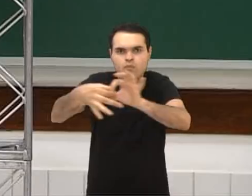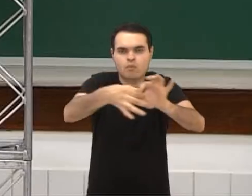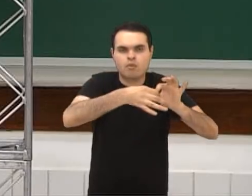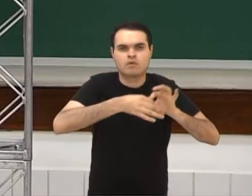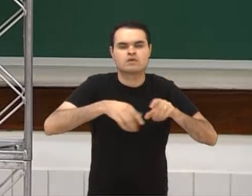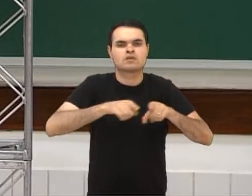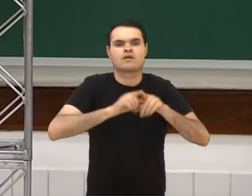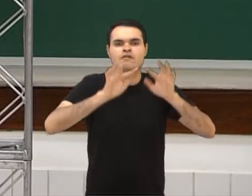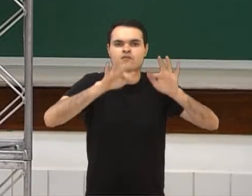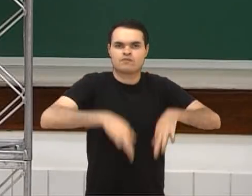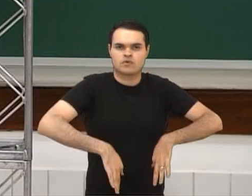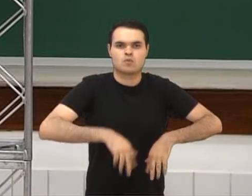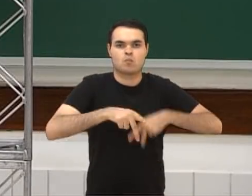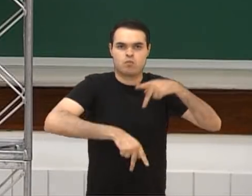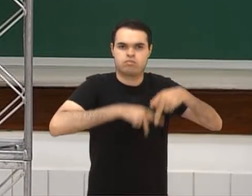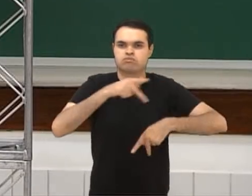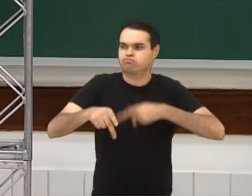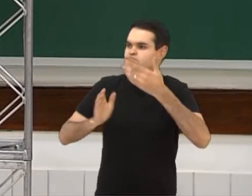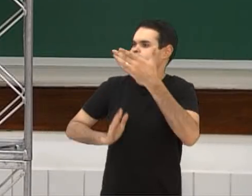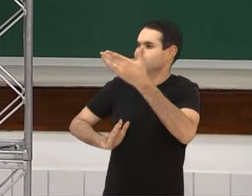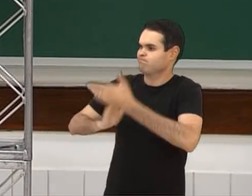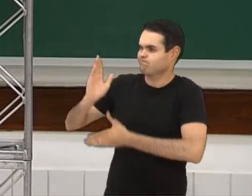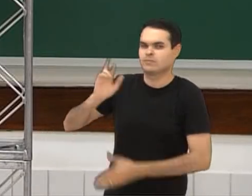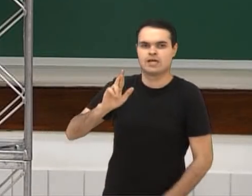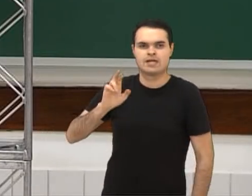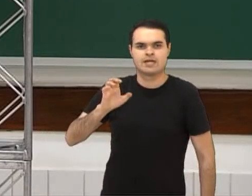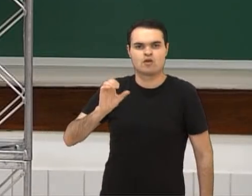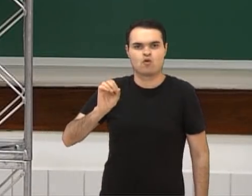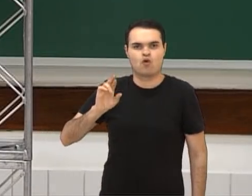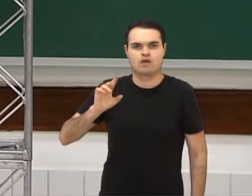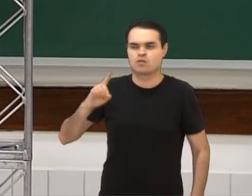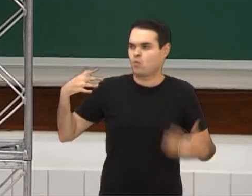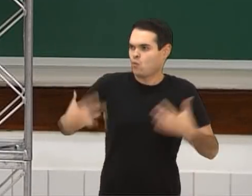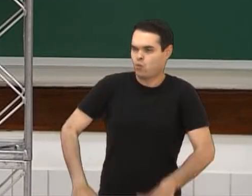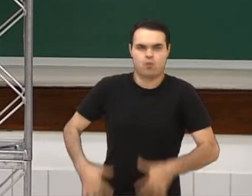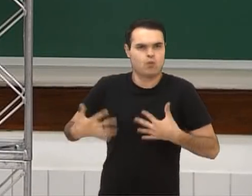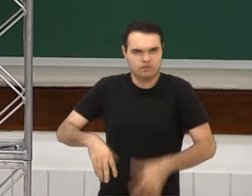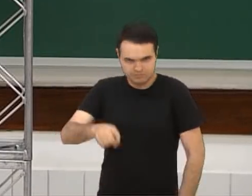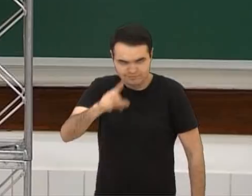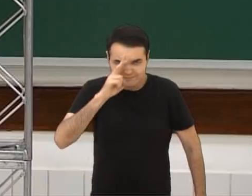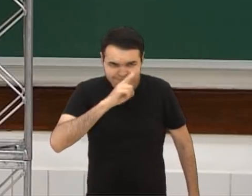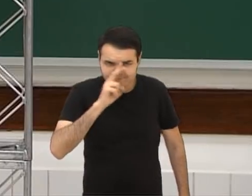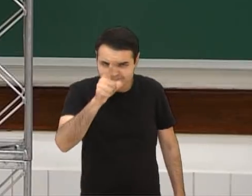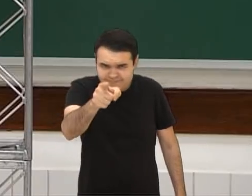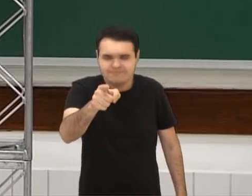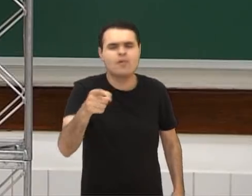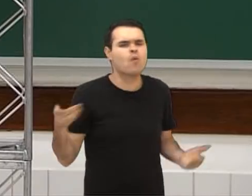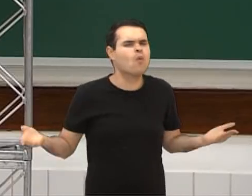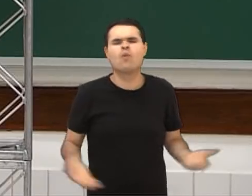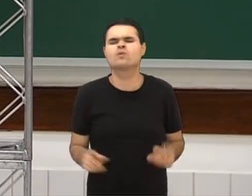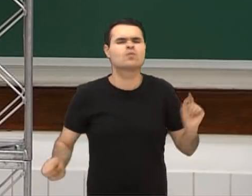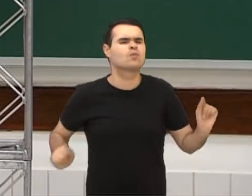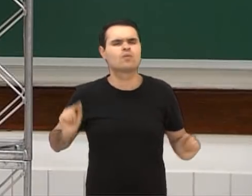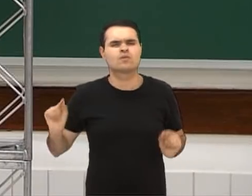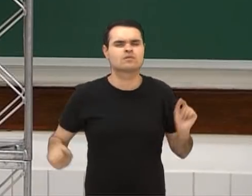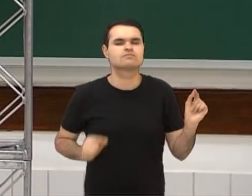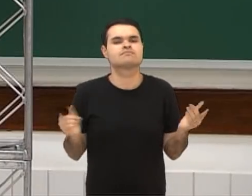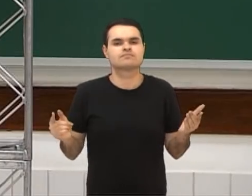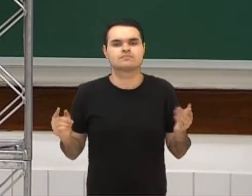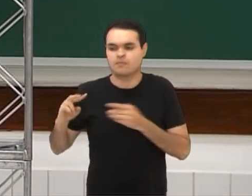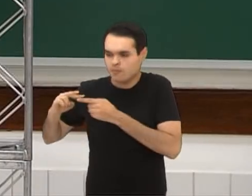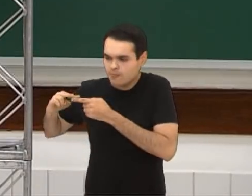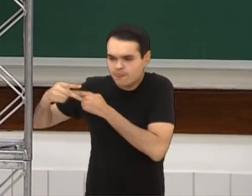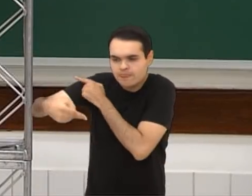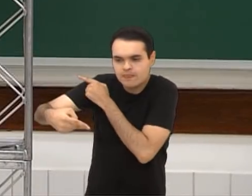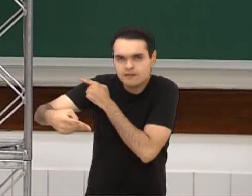terminou com uma aprovação popular recorde. Você lembra disso que nós falamos na última aula. E para a aula de hoje, a